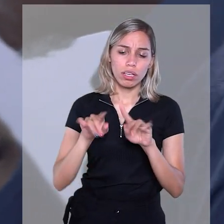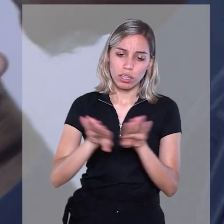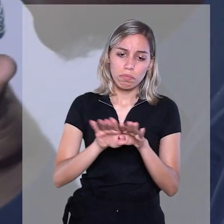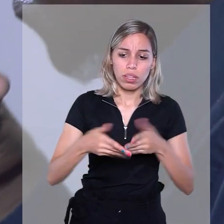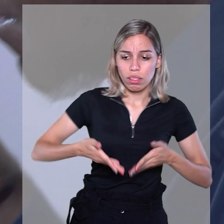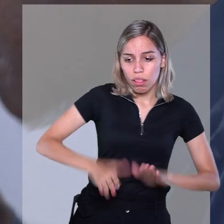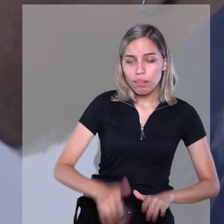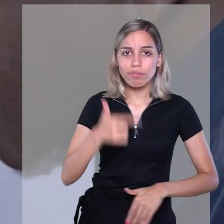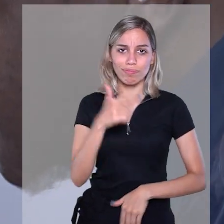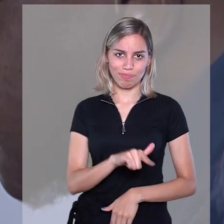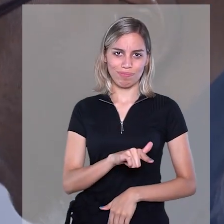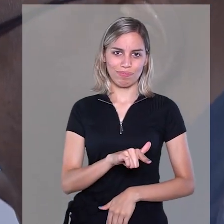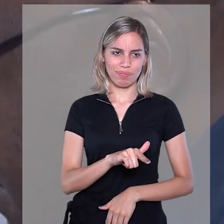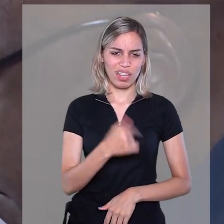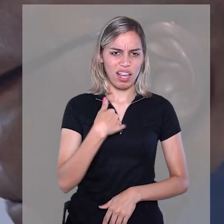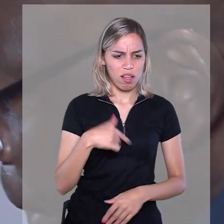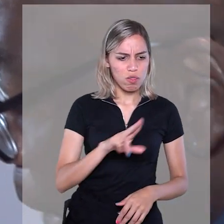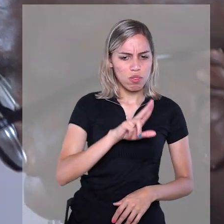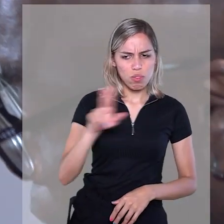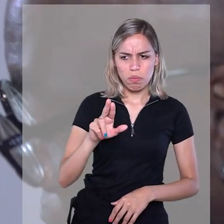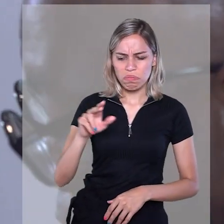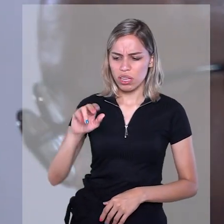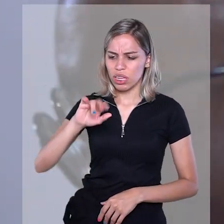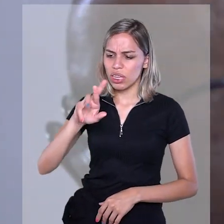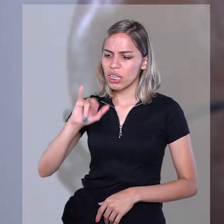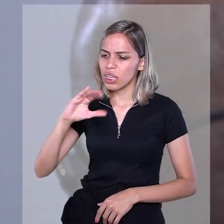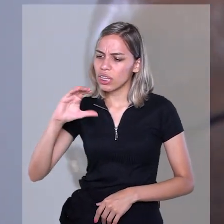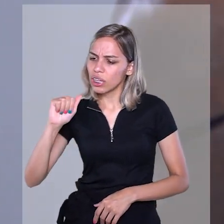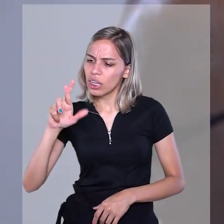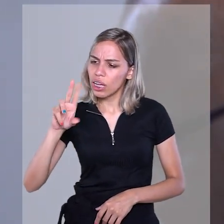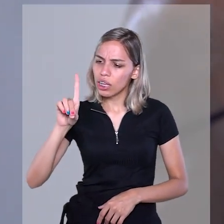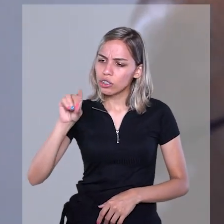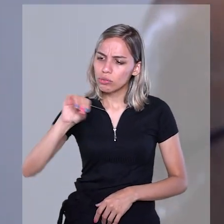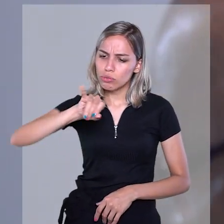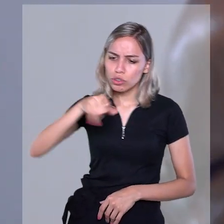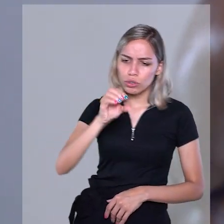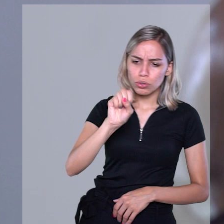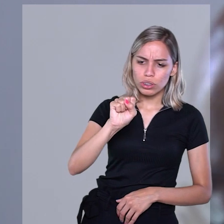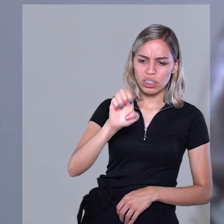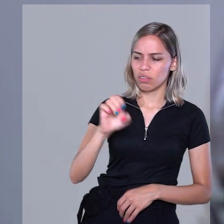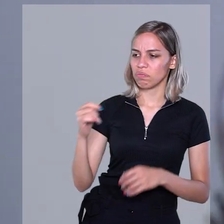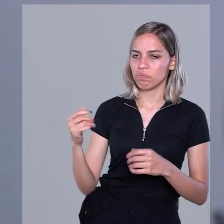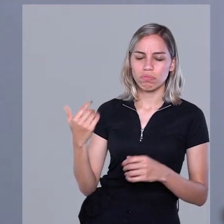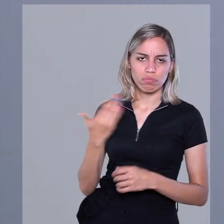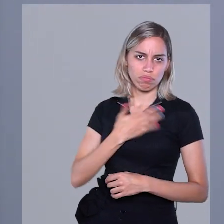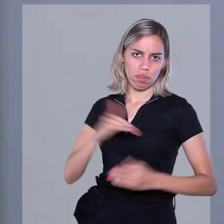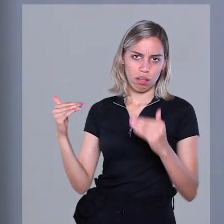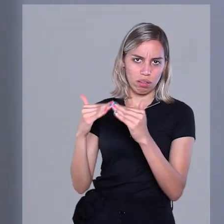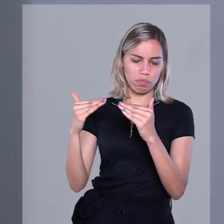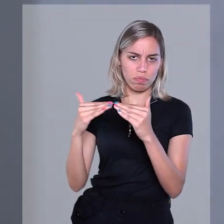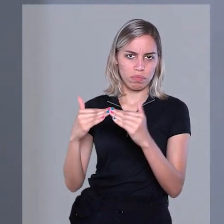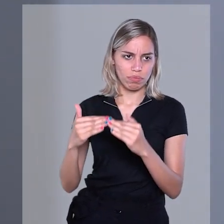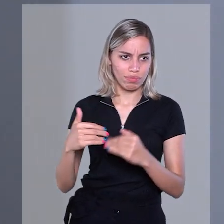gosto e muito de cada um dos nomes em separado. Criança, aprendendo a escrever, amava a coincidência de haver